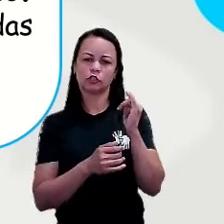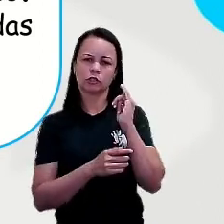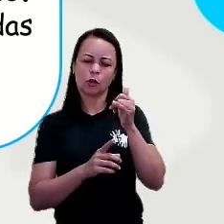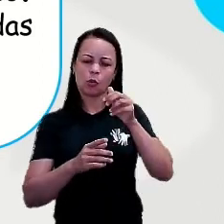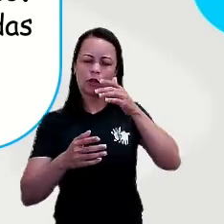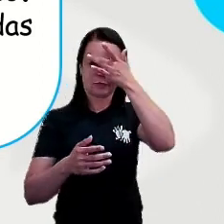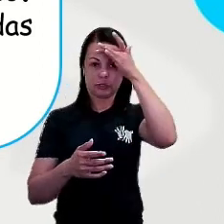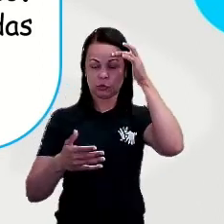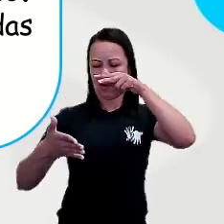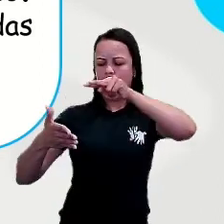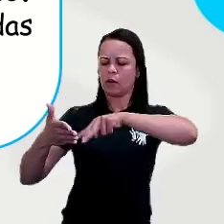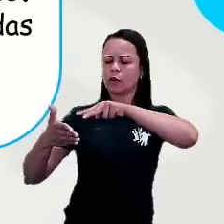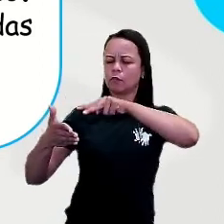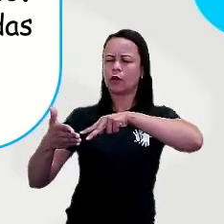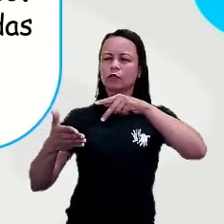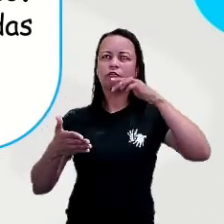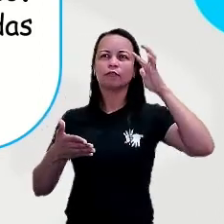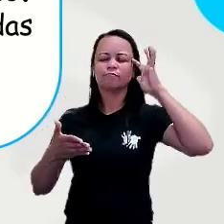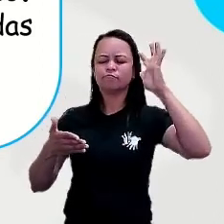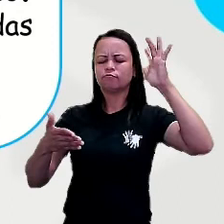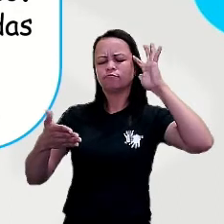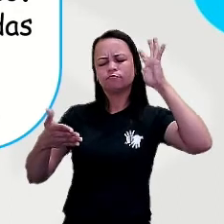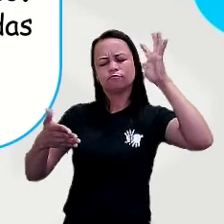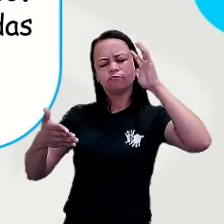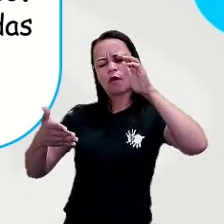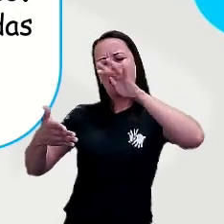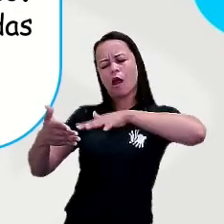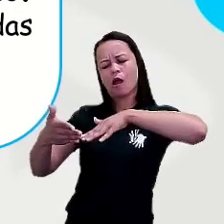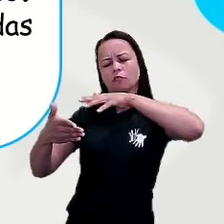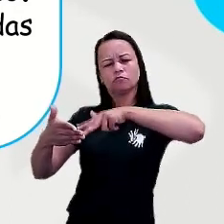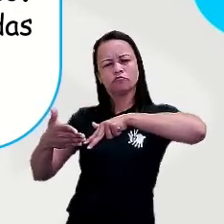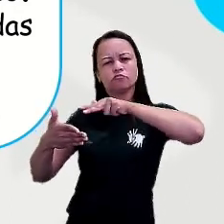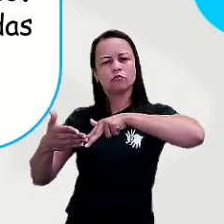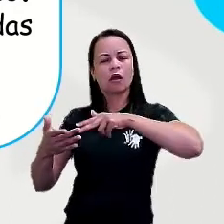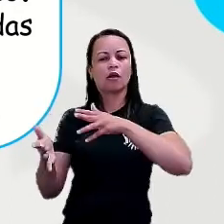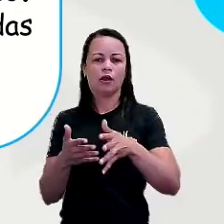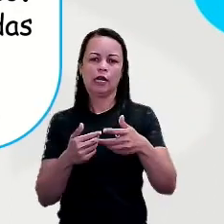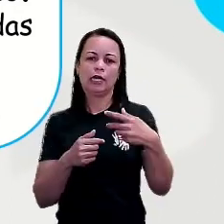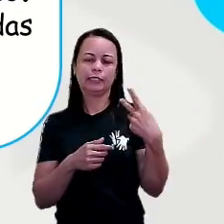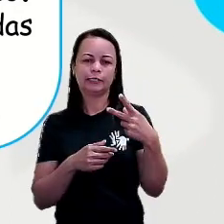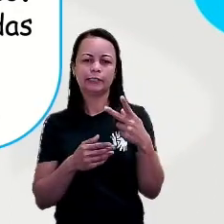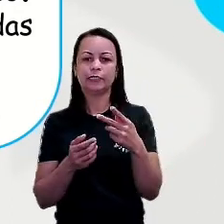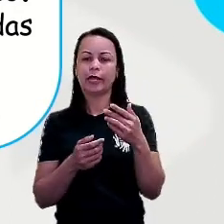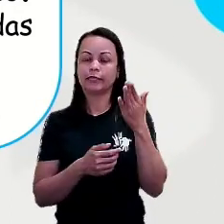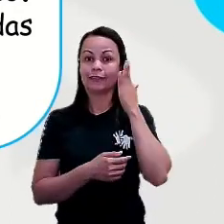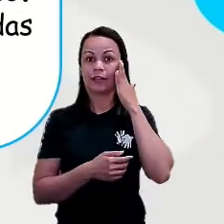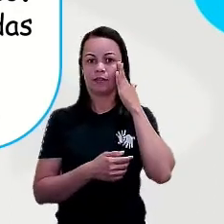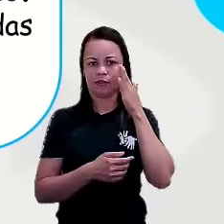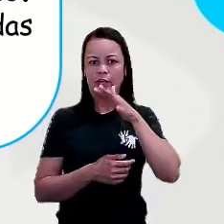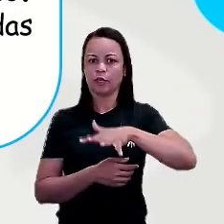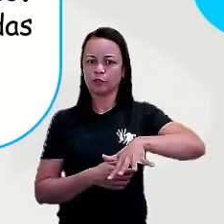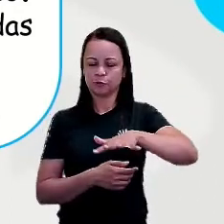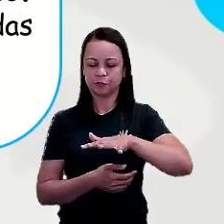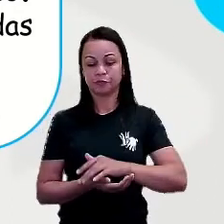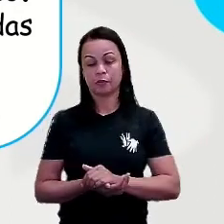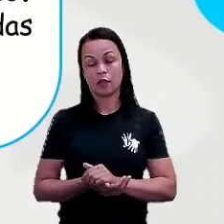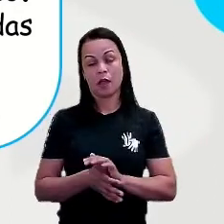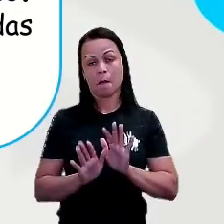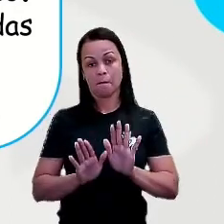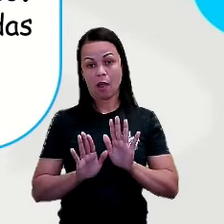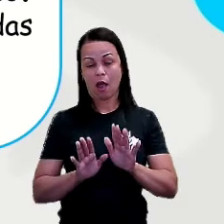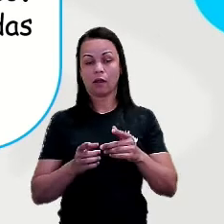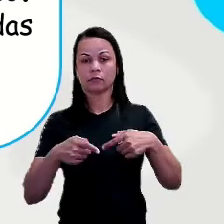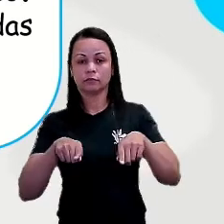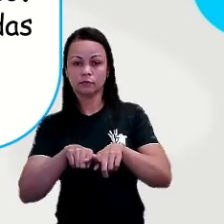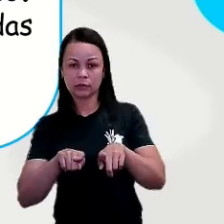esse espaço, né? A gente vai imaginando e adentrando ali naquele espaço. Mas também pode se referir